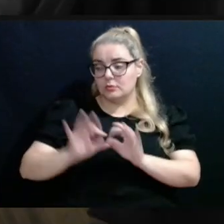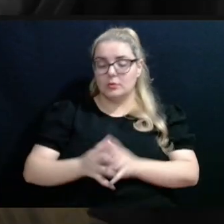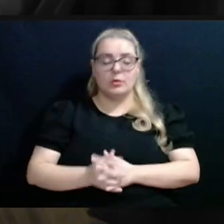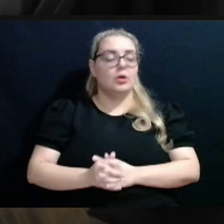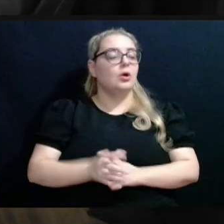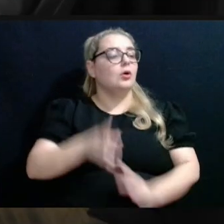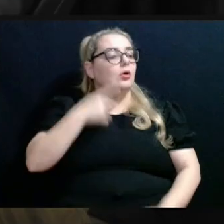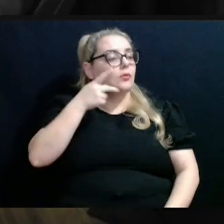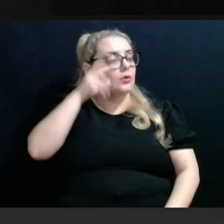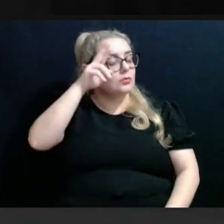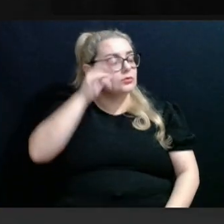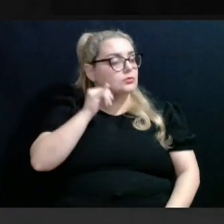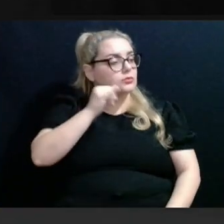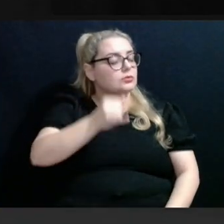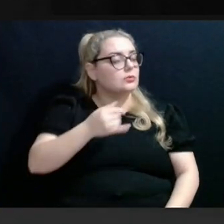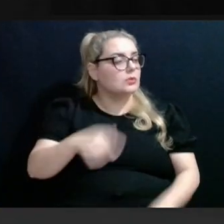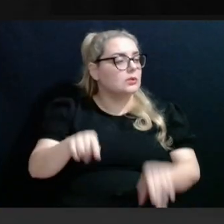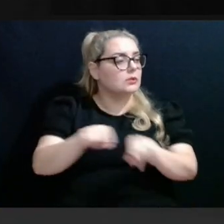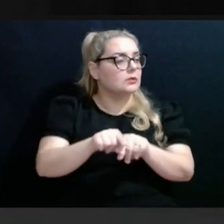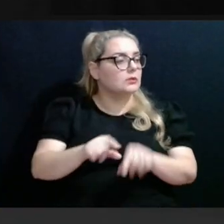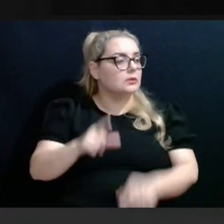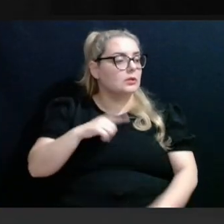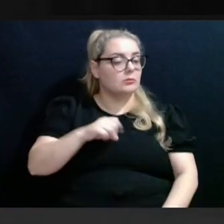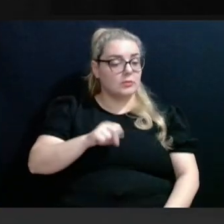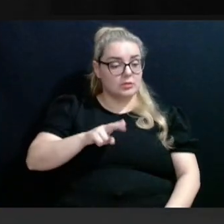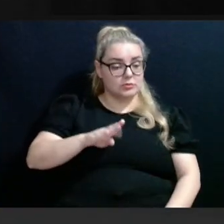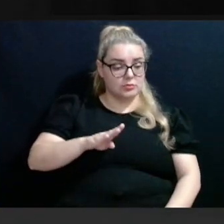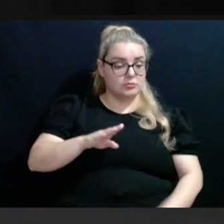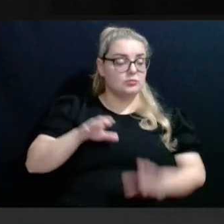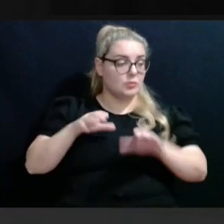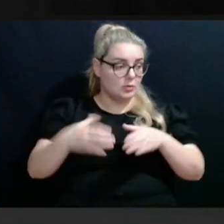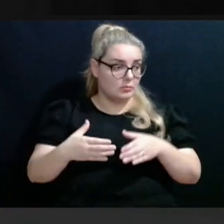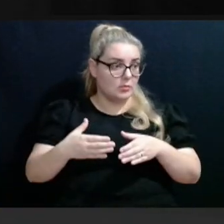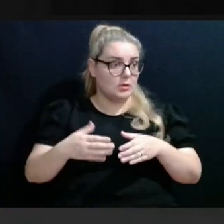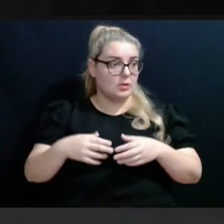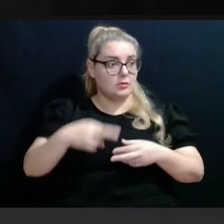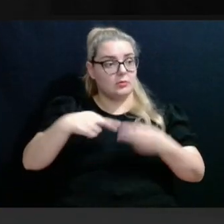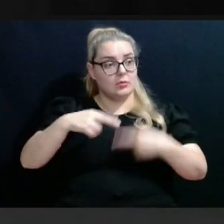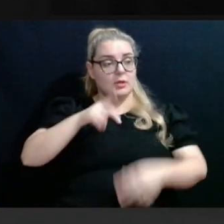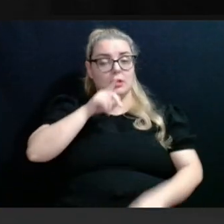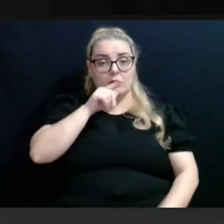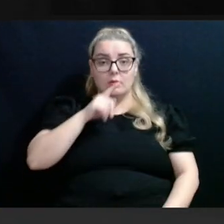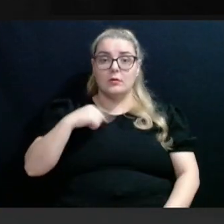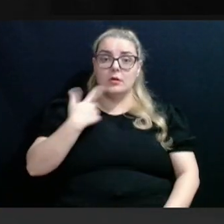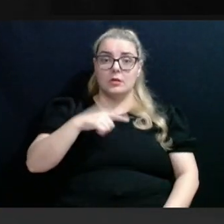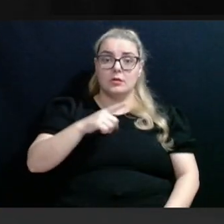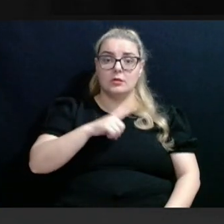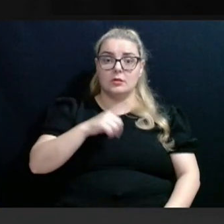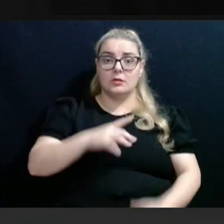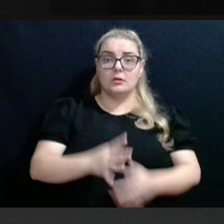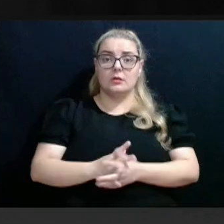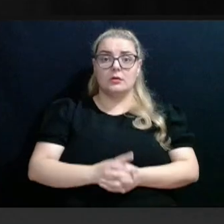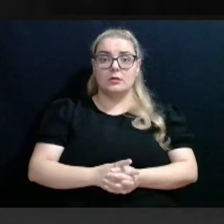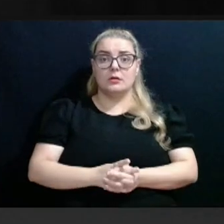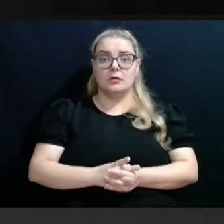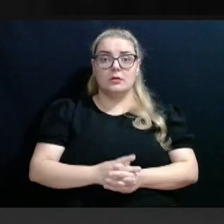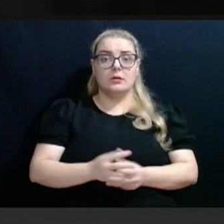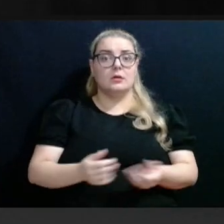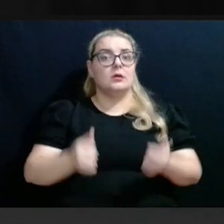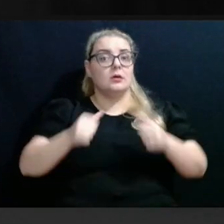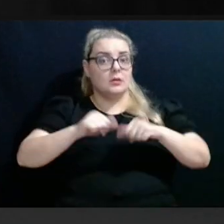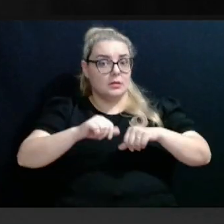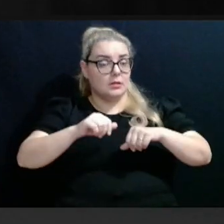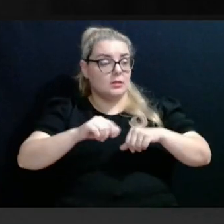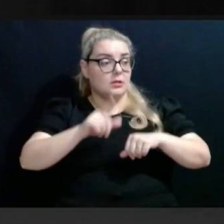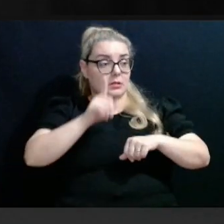mencionou também que há uma subcomissão que está discutindo a questão da água. A gente teve a crise hídrica em